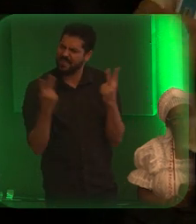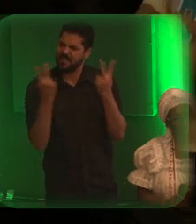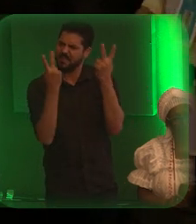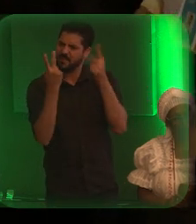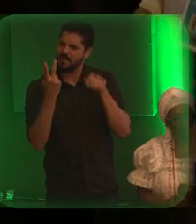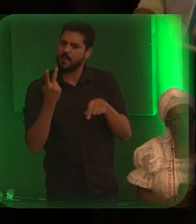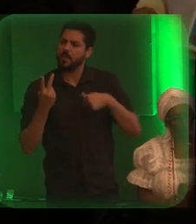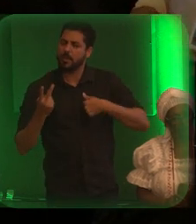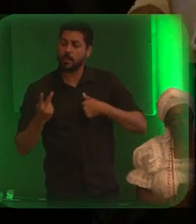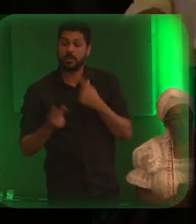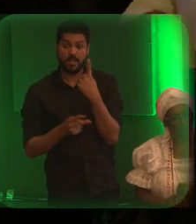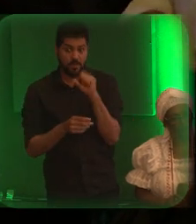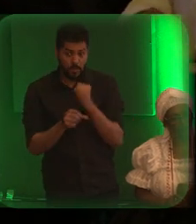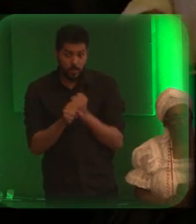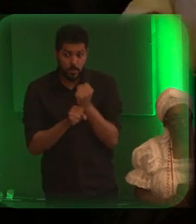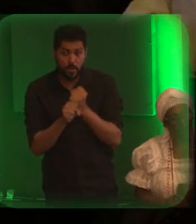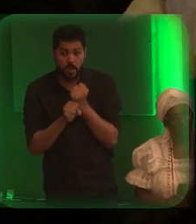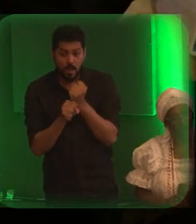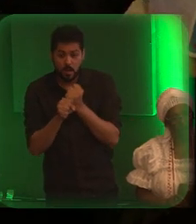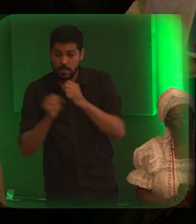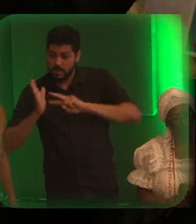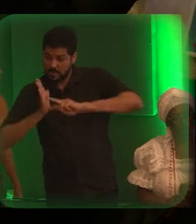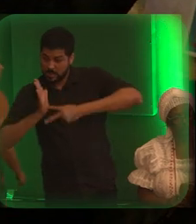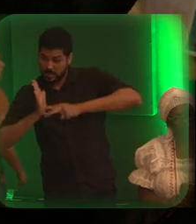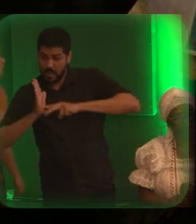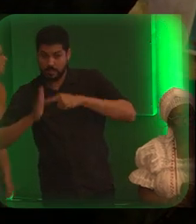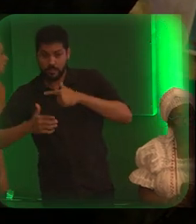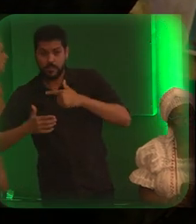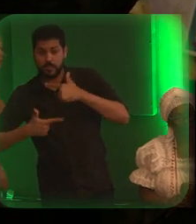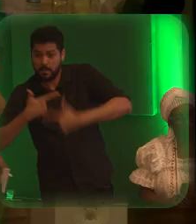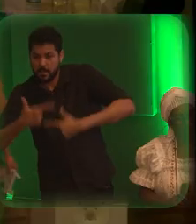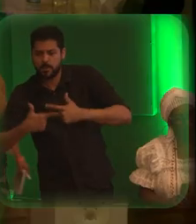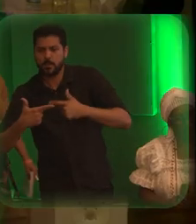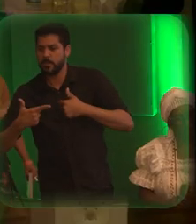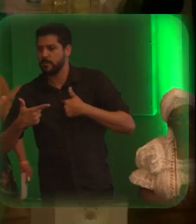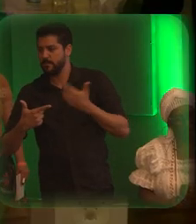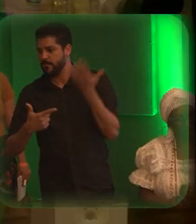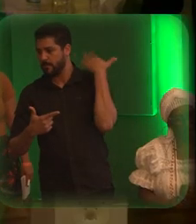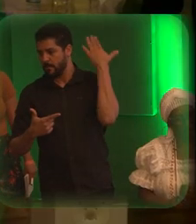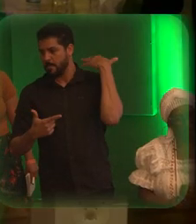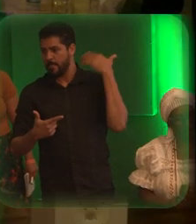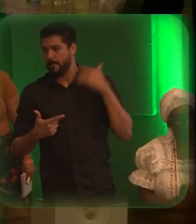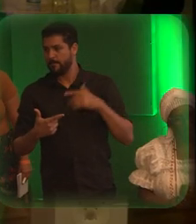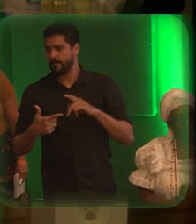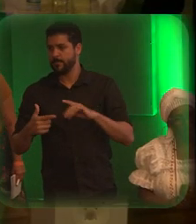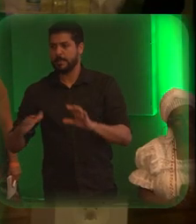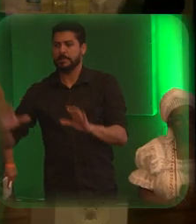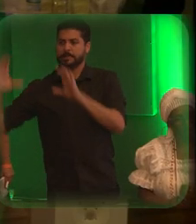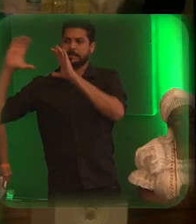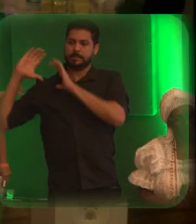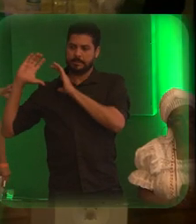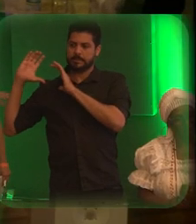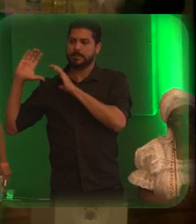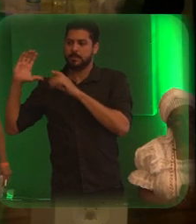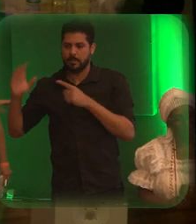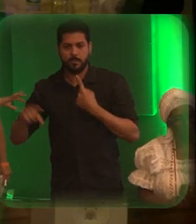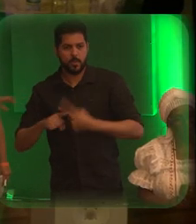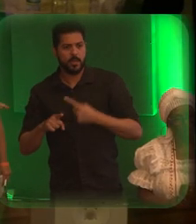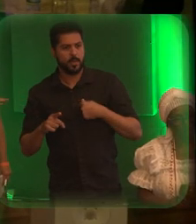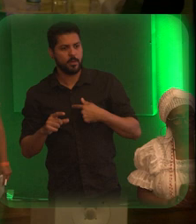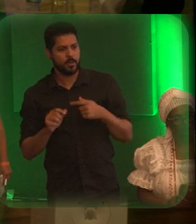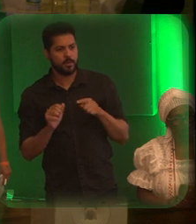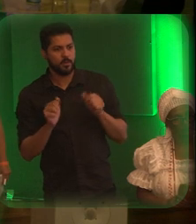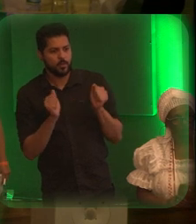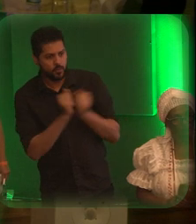Estivadores. O presidente da República não passou nem 6 nos metalúrgicos. Eu estou com essa senhora que está junto da governadora, que é